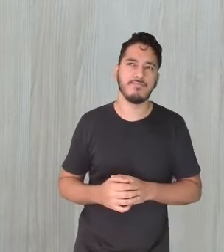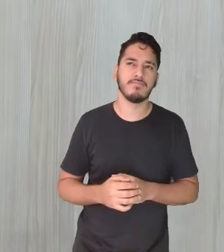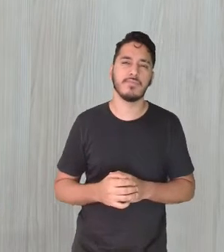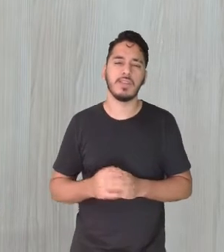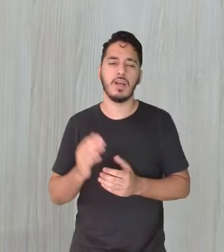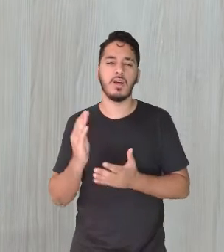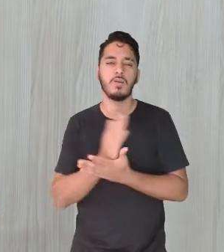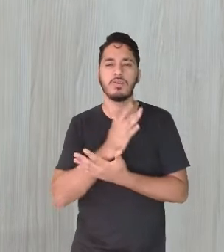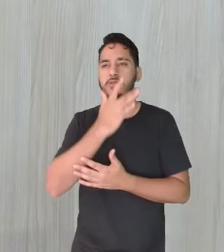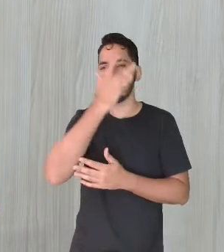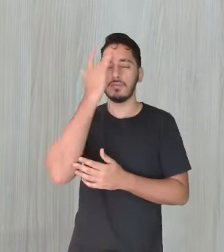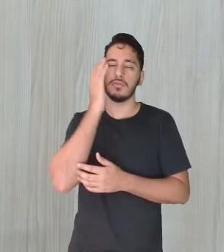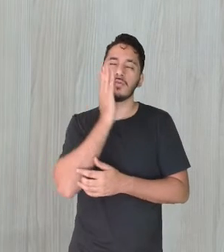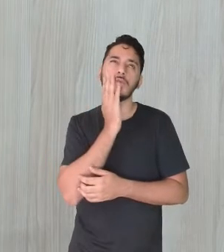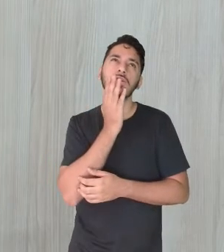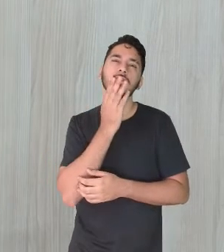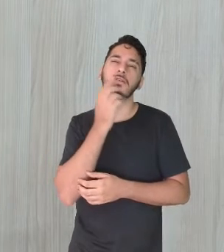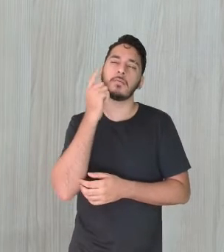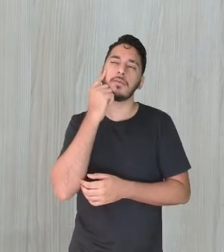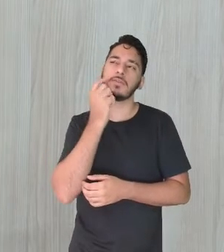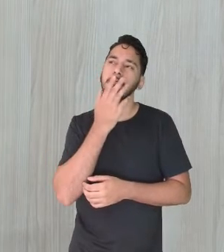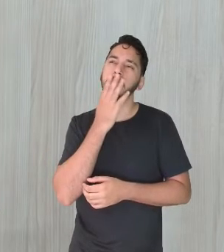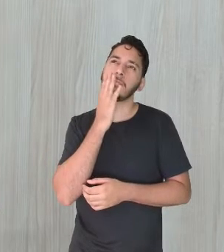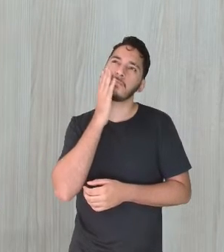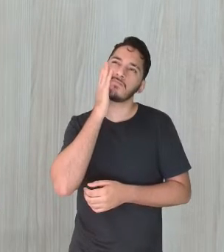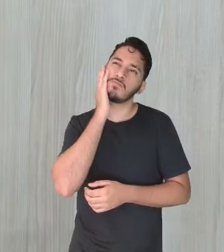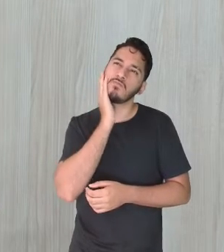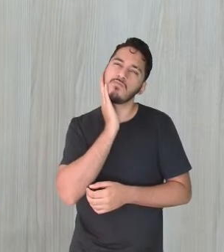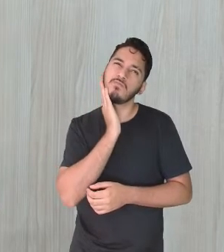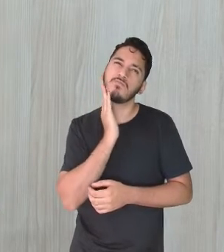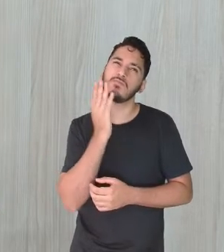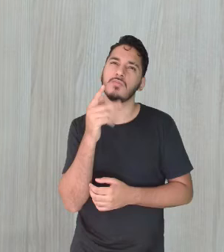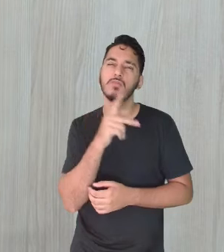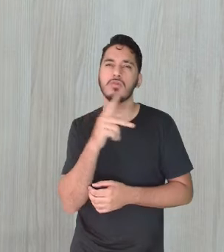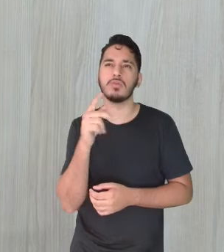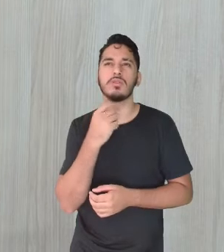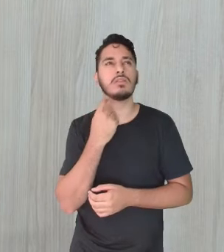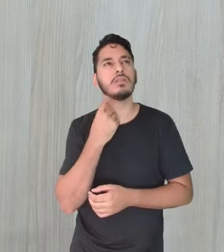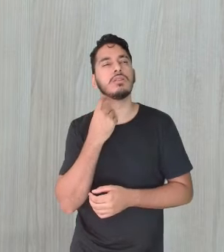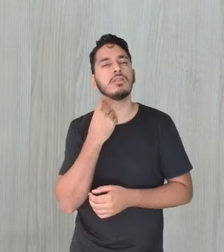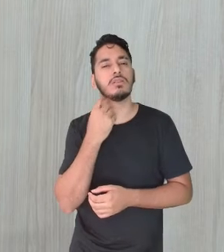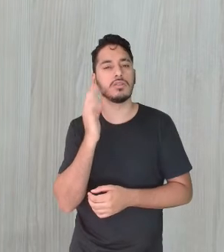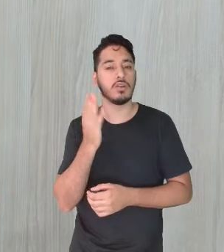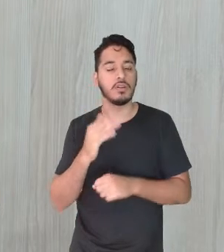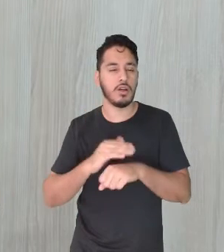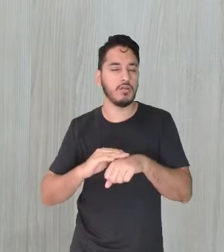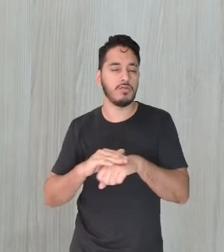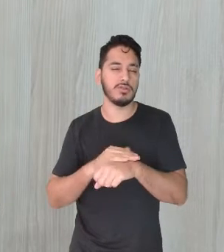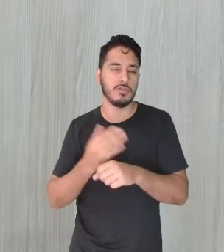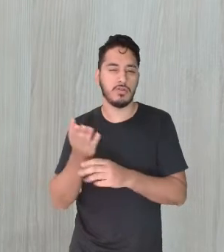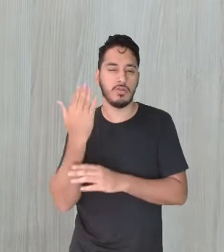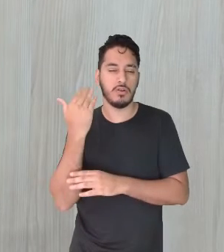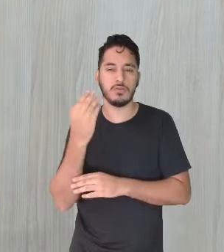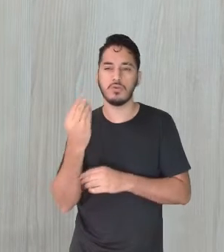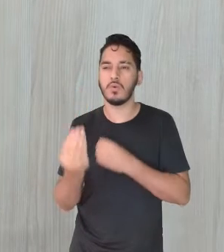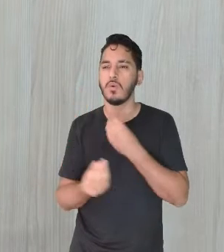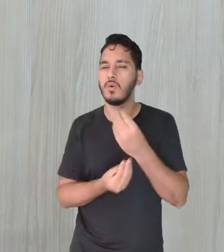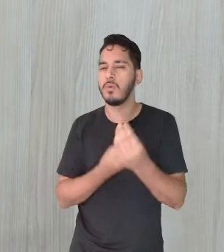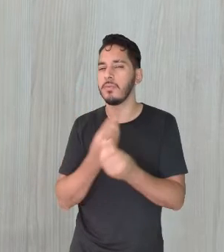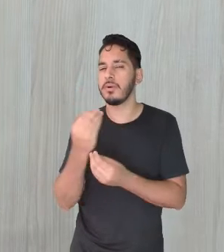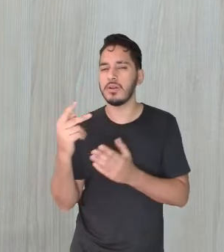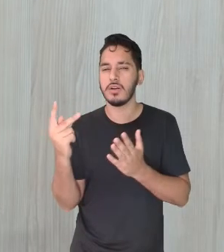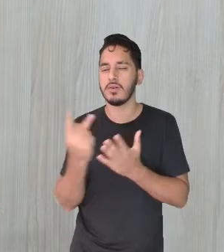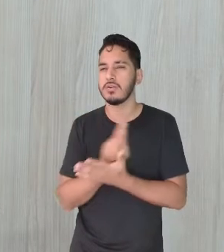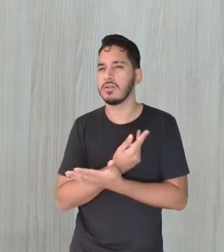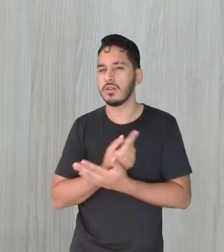pessoas, muitas vezes, professor, eles pensam assim, né? Caramba, professor, tem até o Sabino que estava até comentando aqui. Como é que não